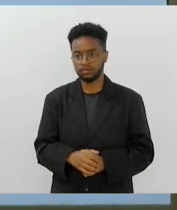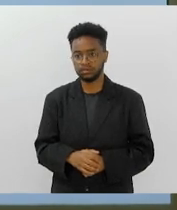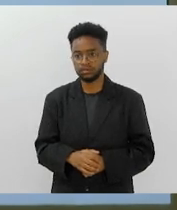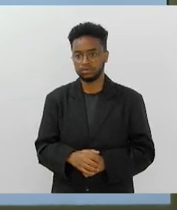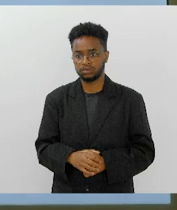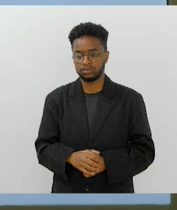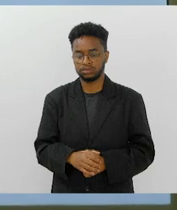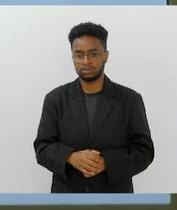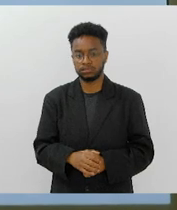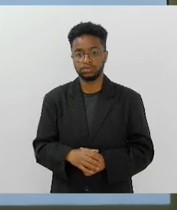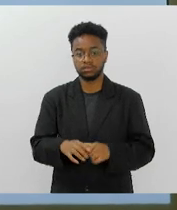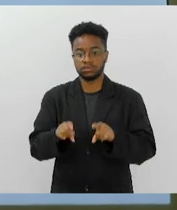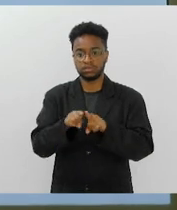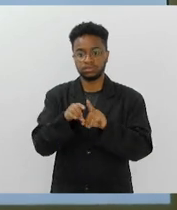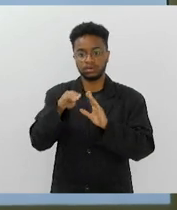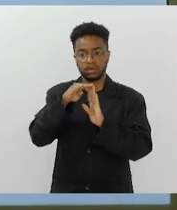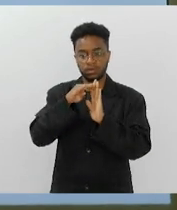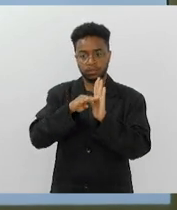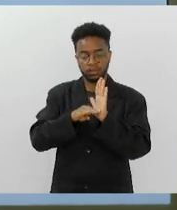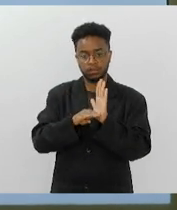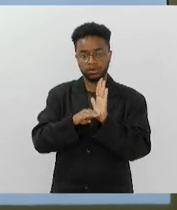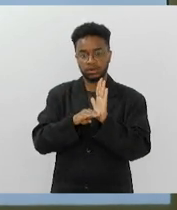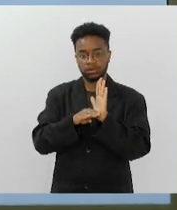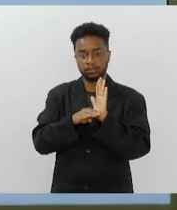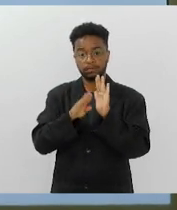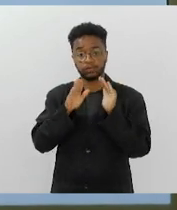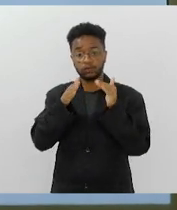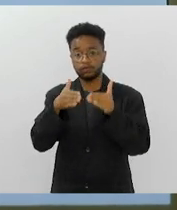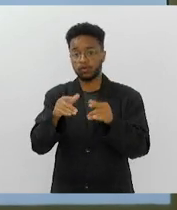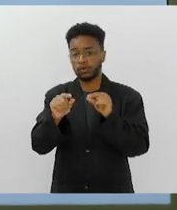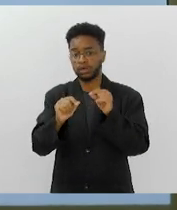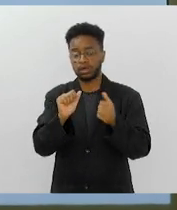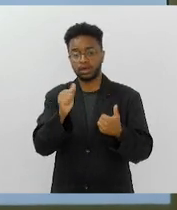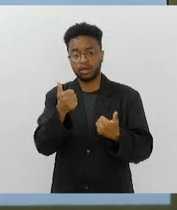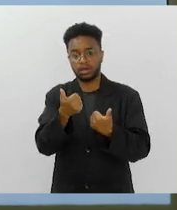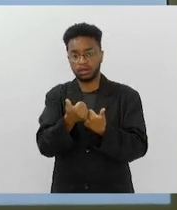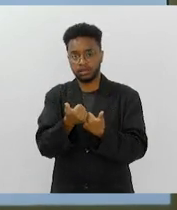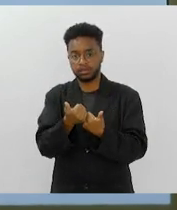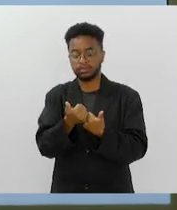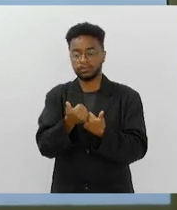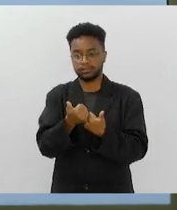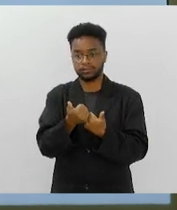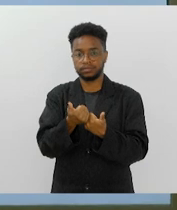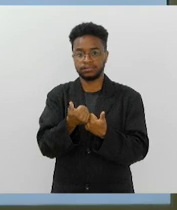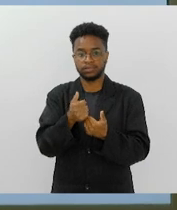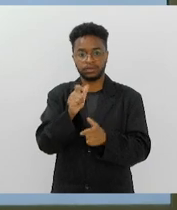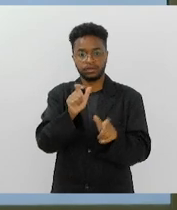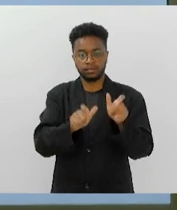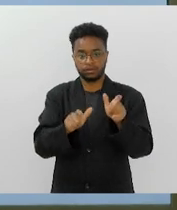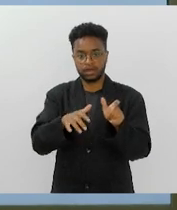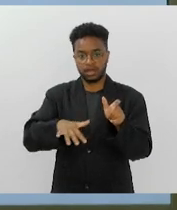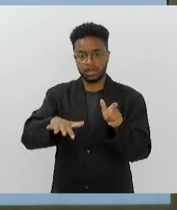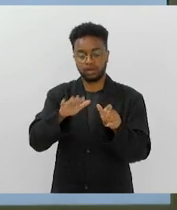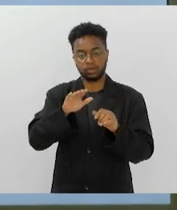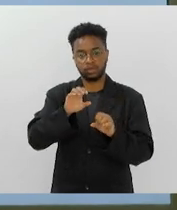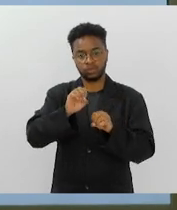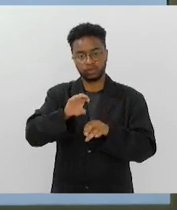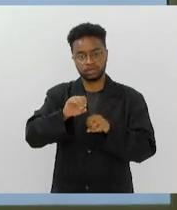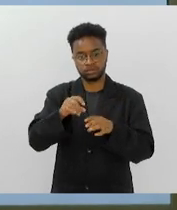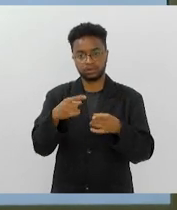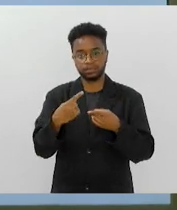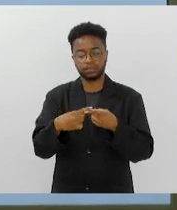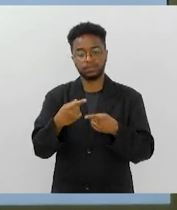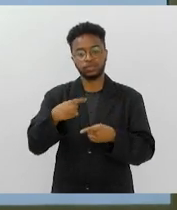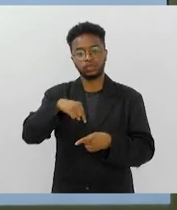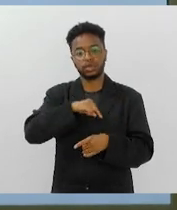E o programa ele foi pensado em fortalecer 4 pilares importantes da nossa educação, né? A nossa